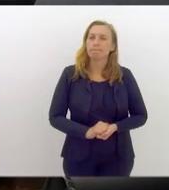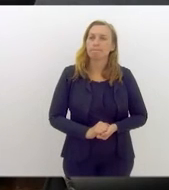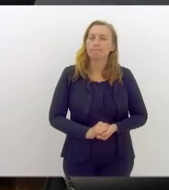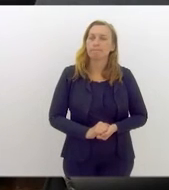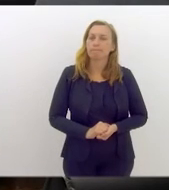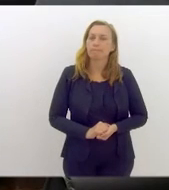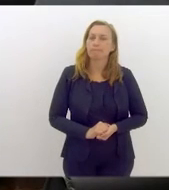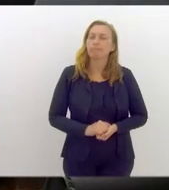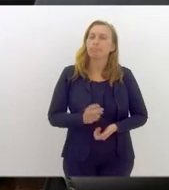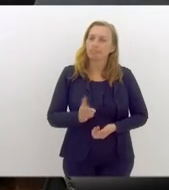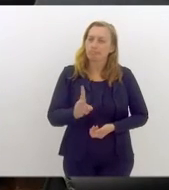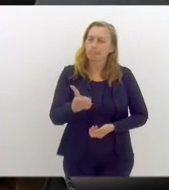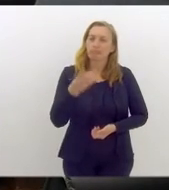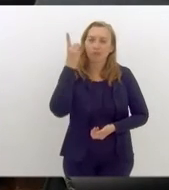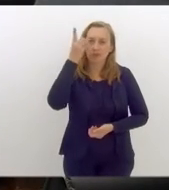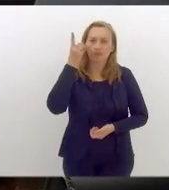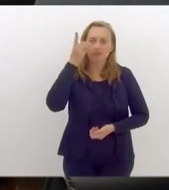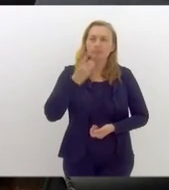Pode continuar, deputada.